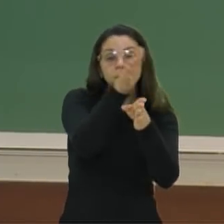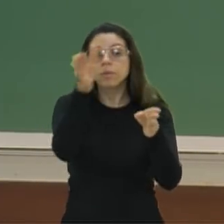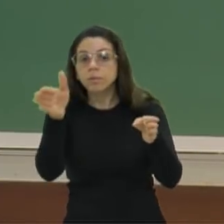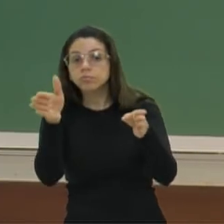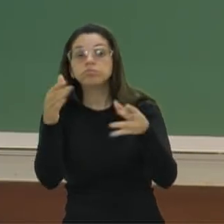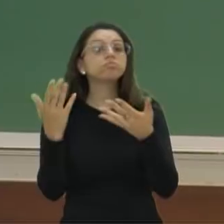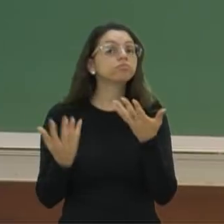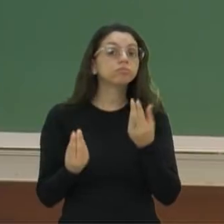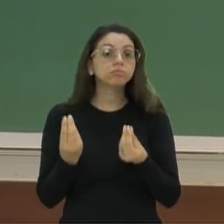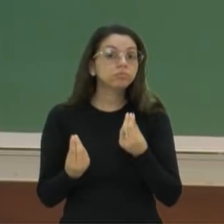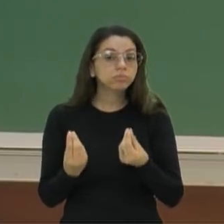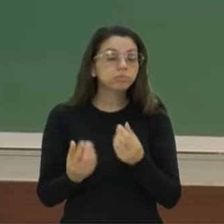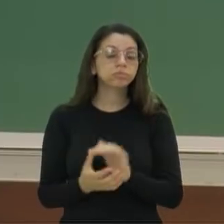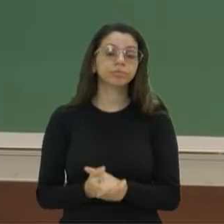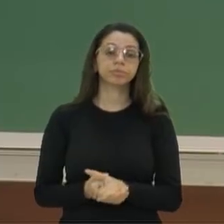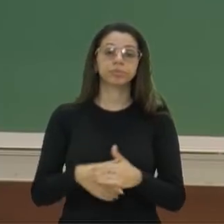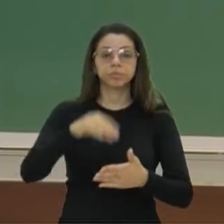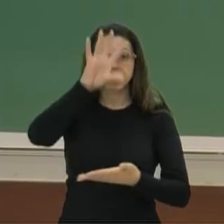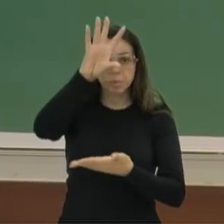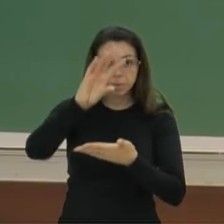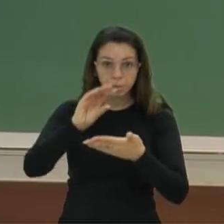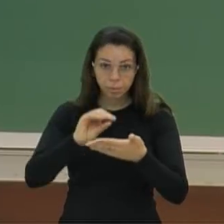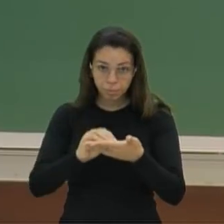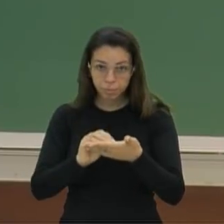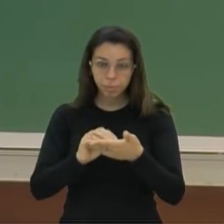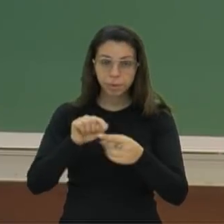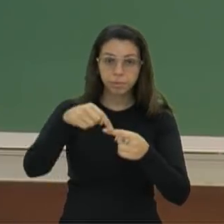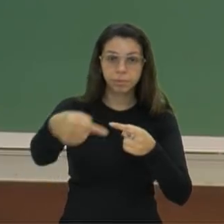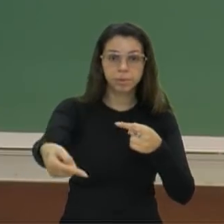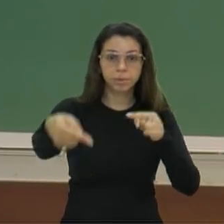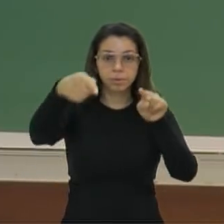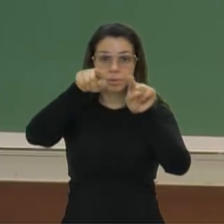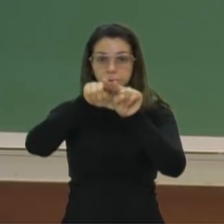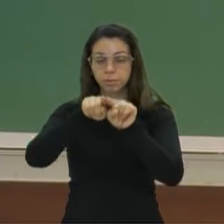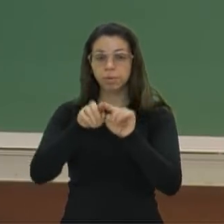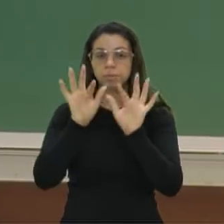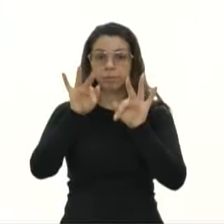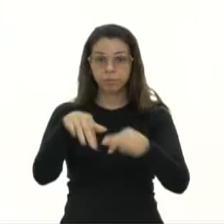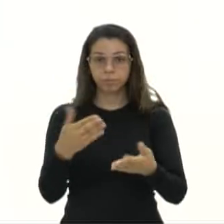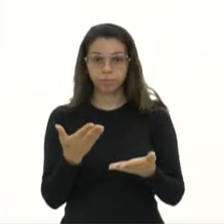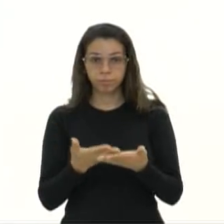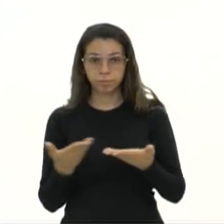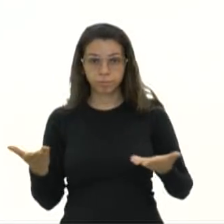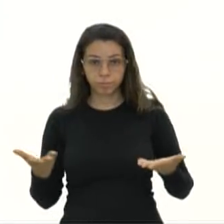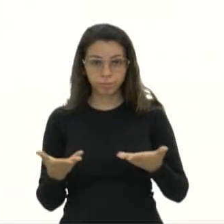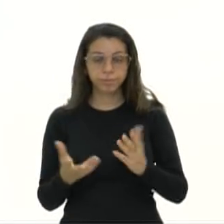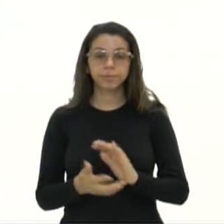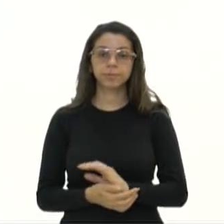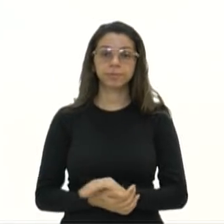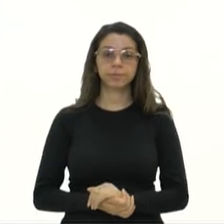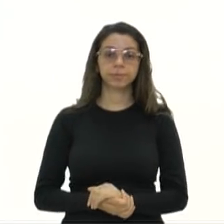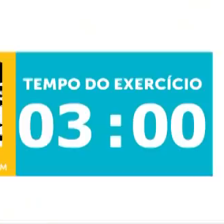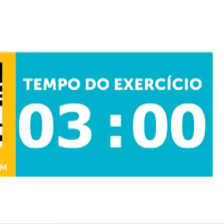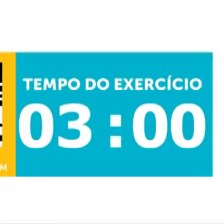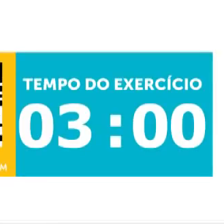na retina? Copie esse exercício e eu volto para a gente encerrar nossa aula de hoje.